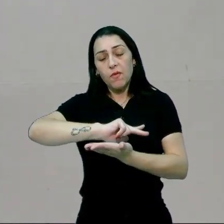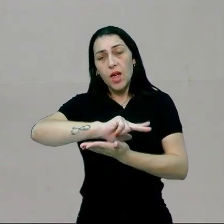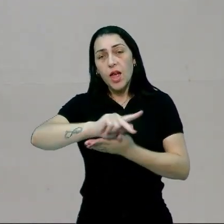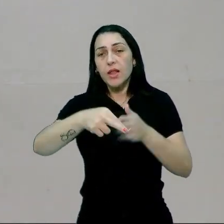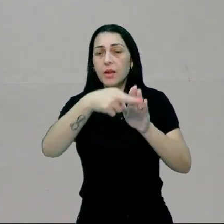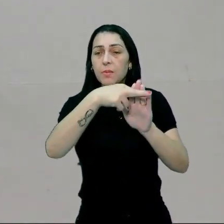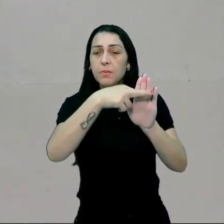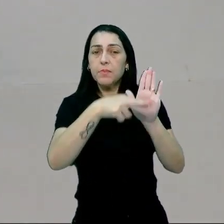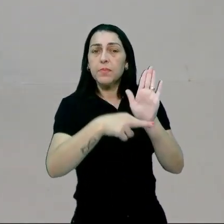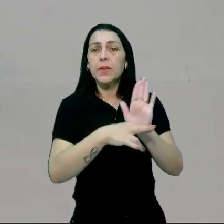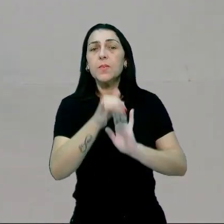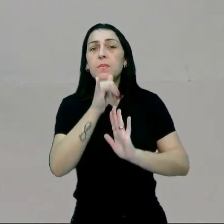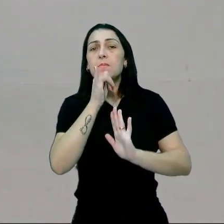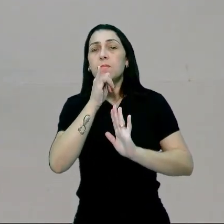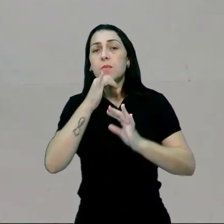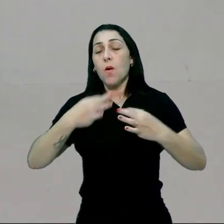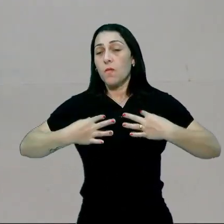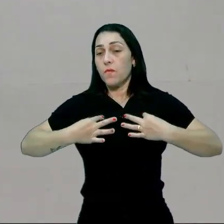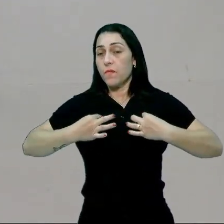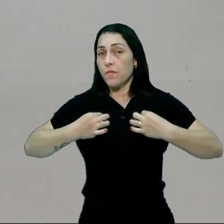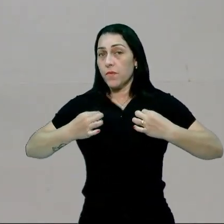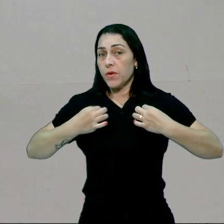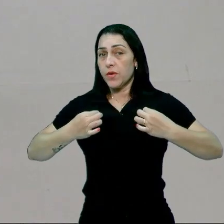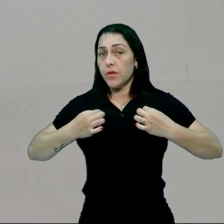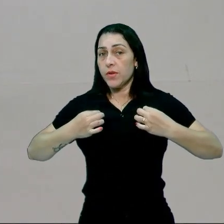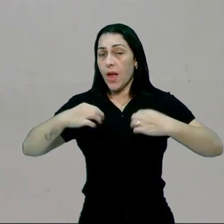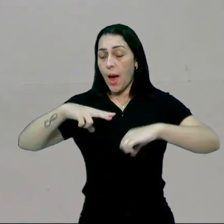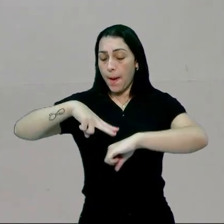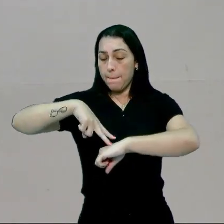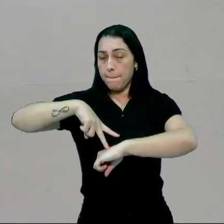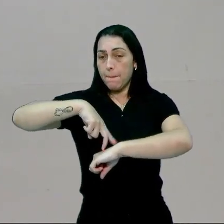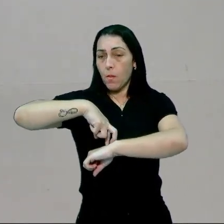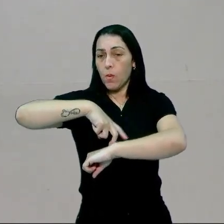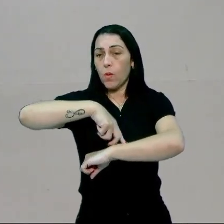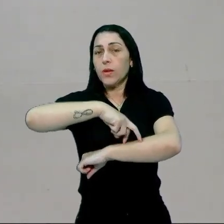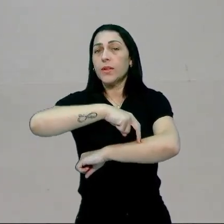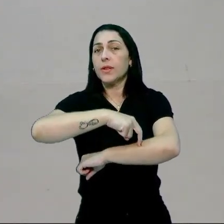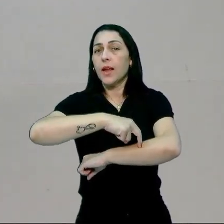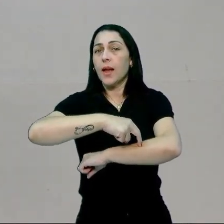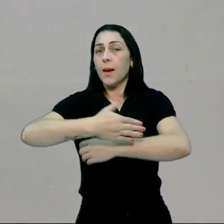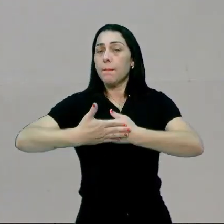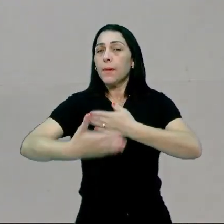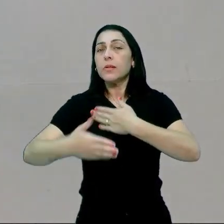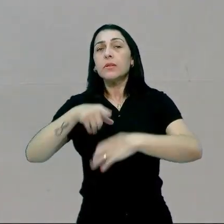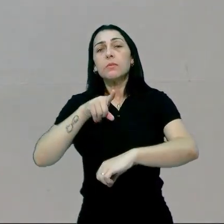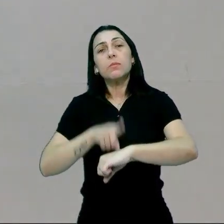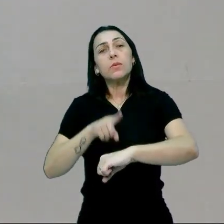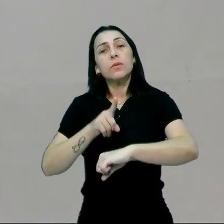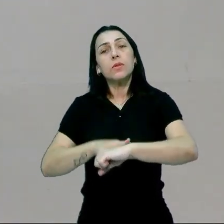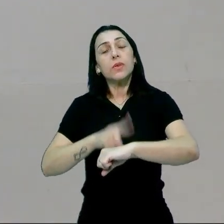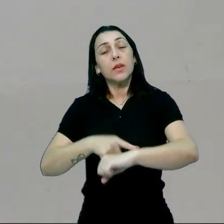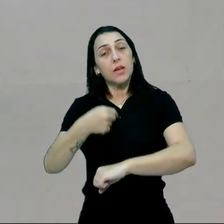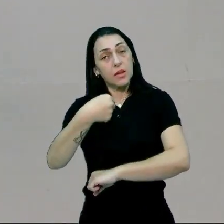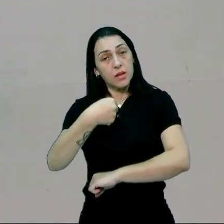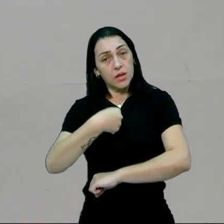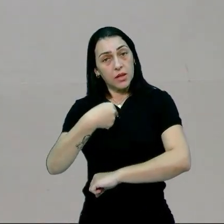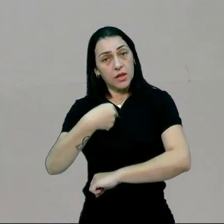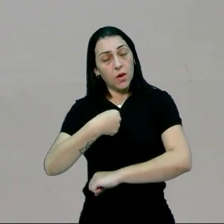padrões. Por exemplo, o vestir, a questão da moda. A partir do momento em que